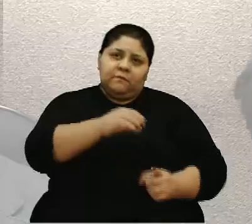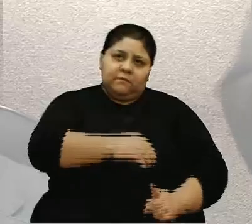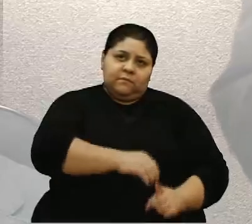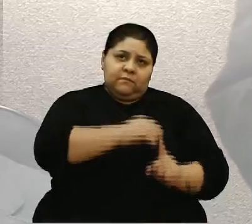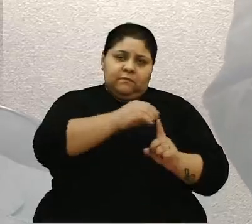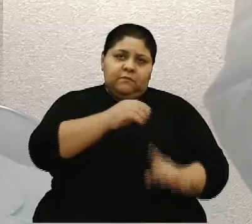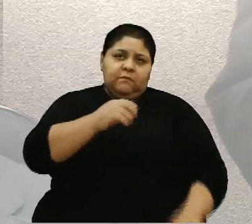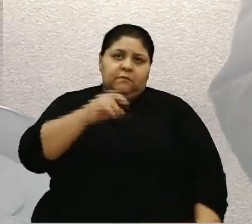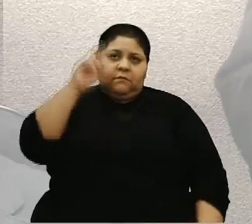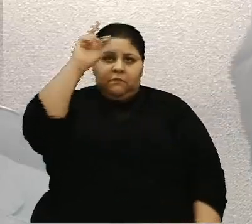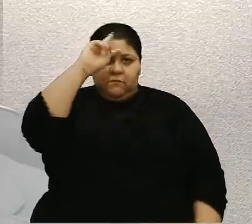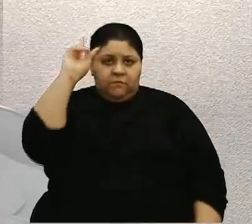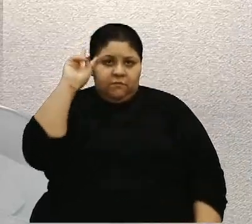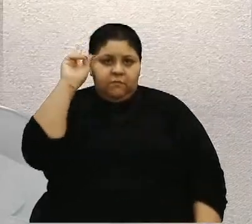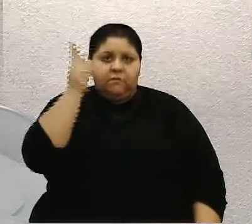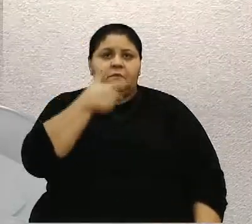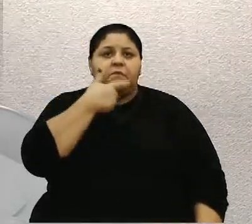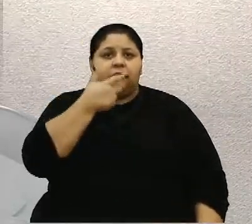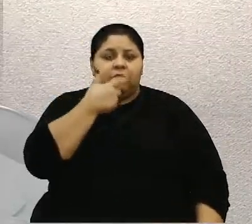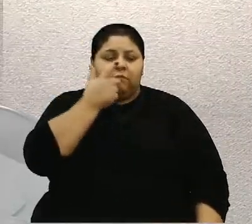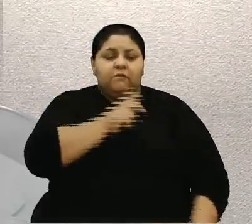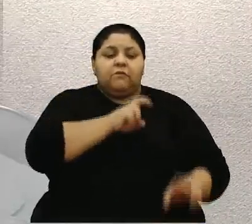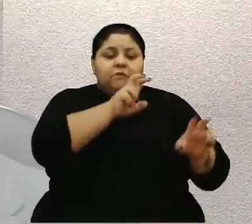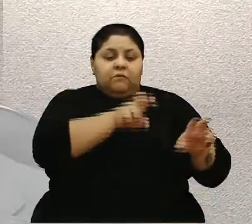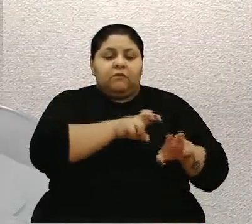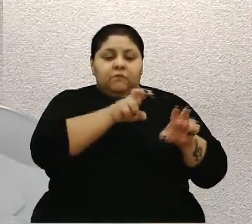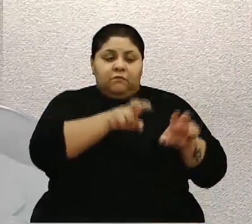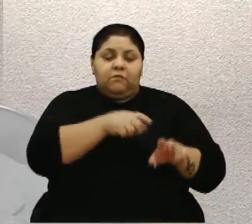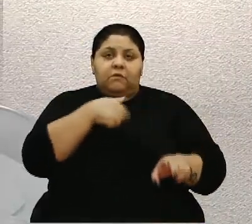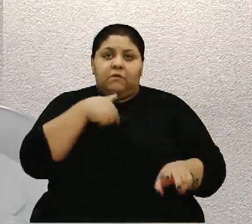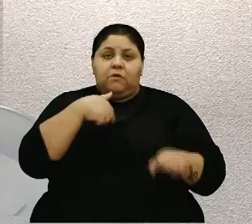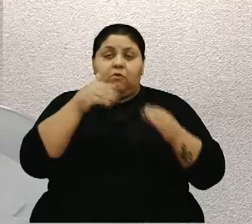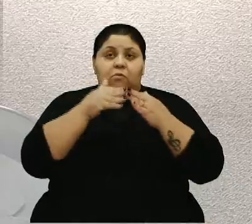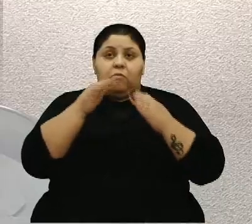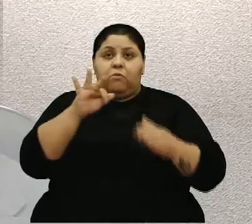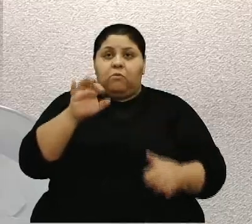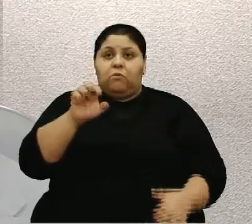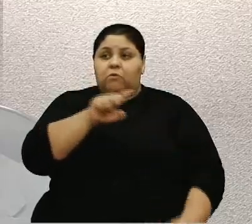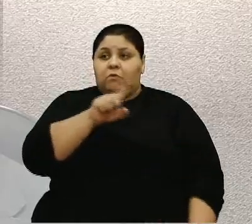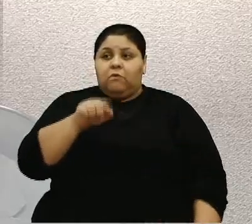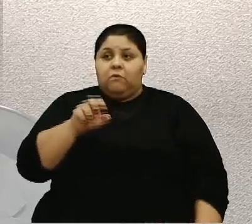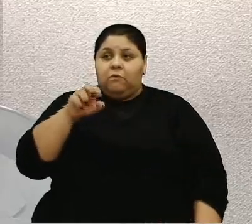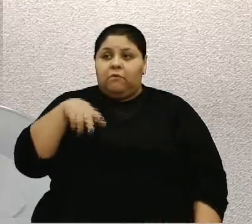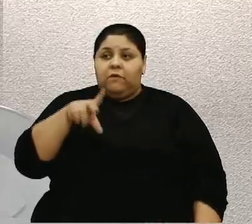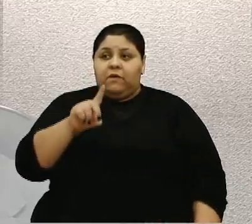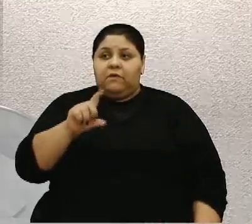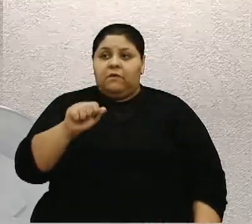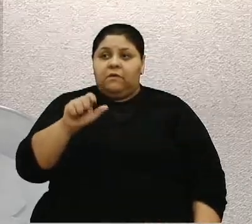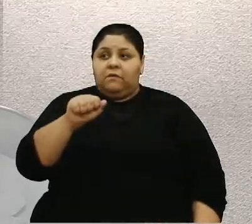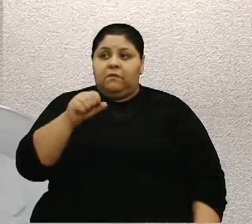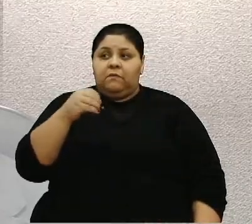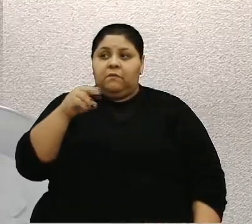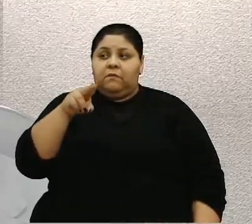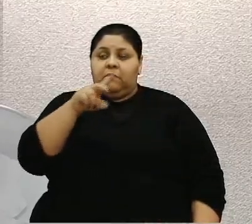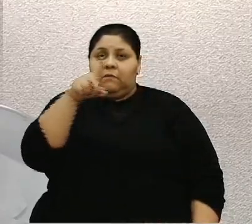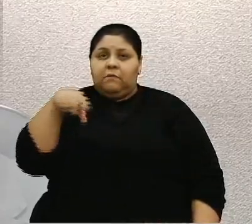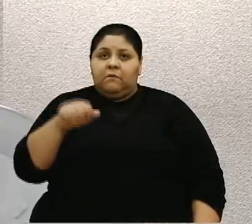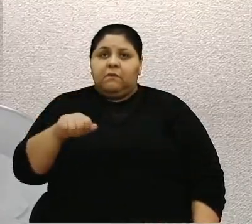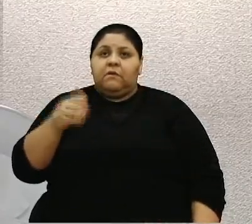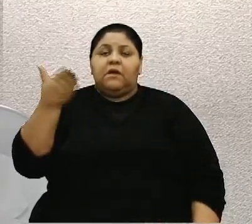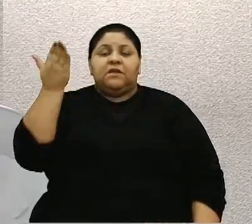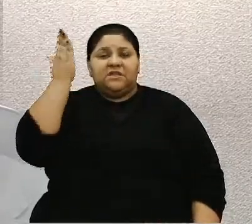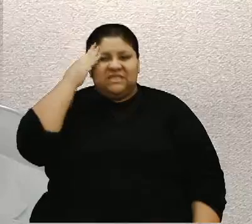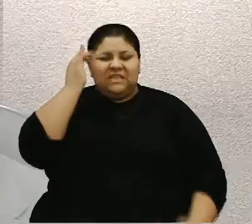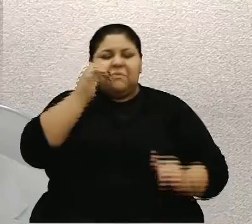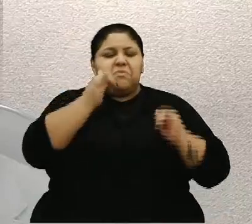vereador Velocino falou, né? No interior, eu moro em Fazenda Souza. A gente sabe muito bem o que os ônibus passam, o que as vans